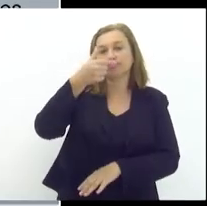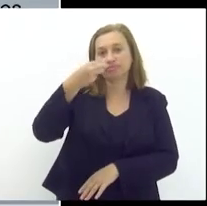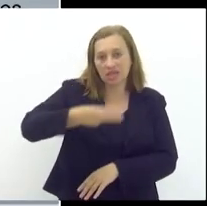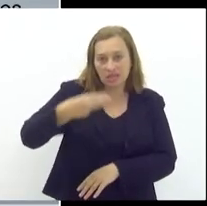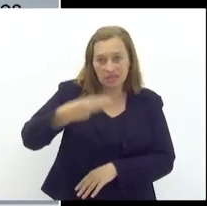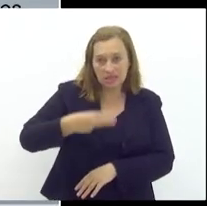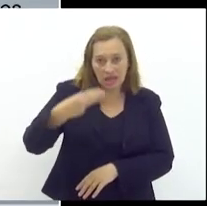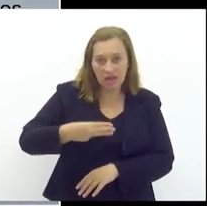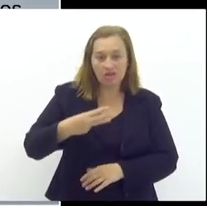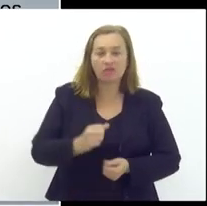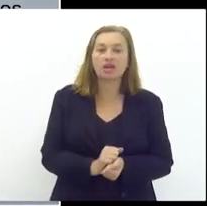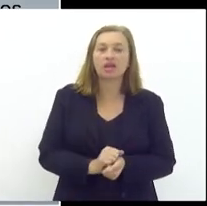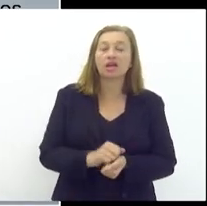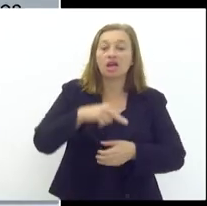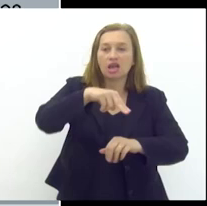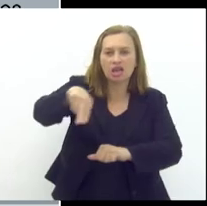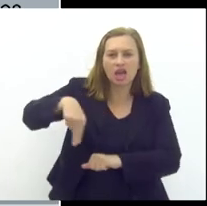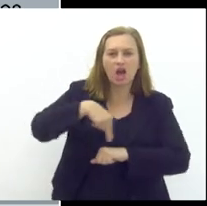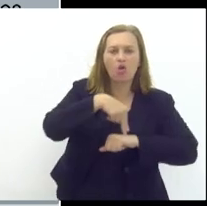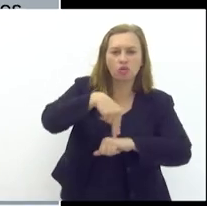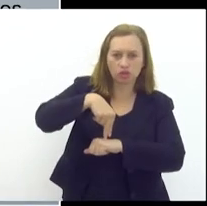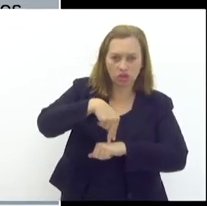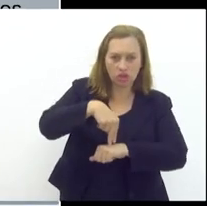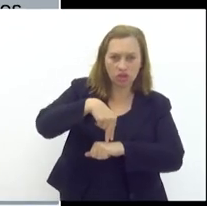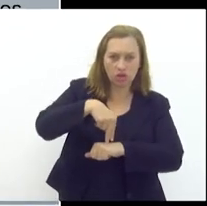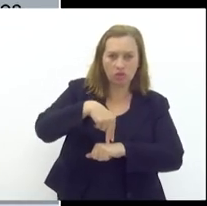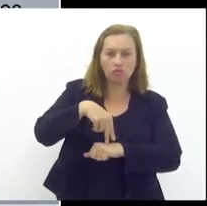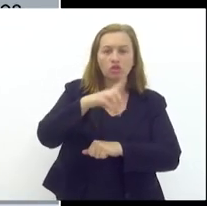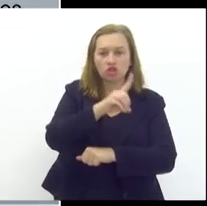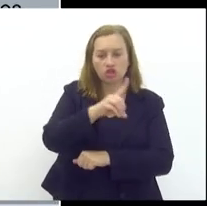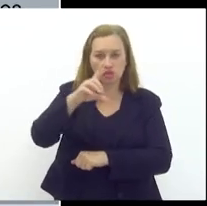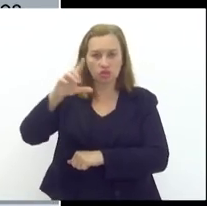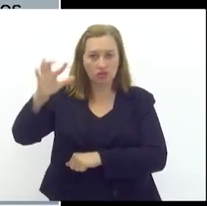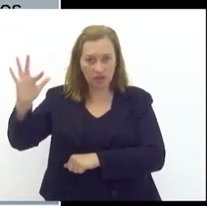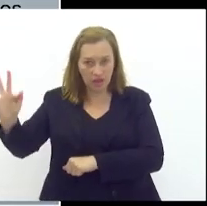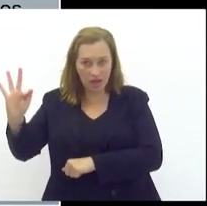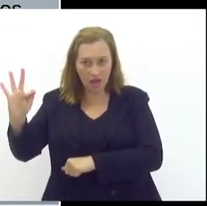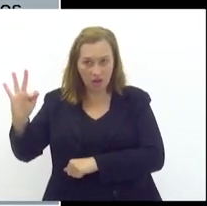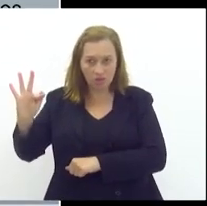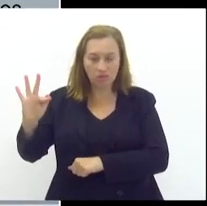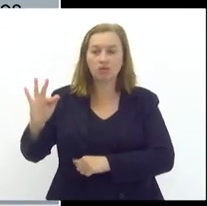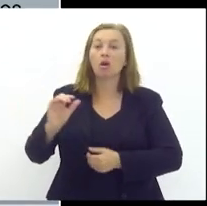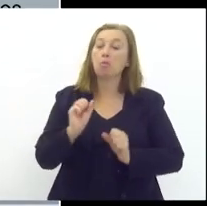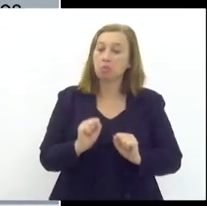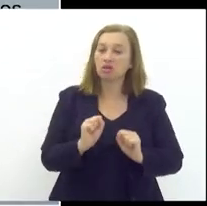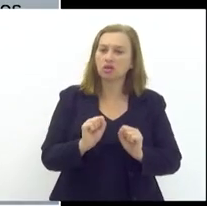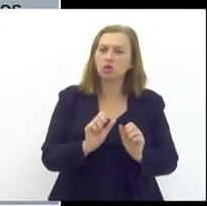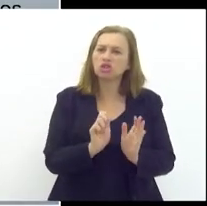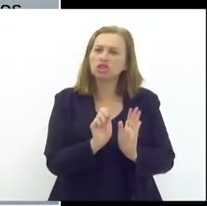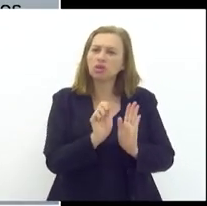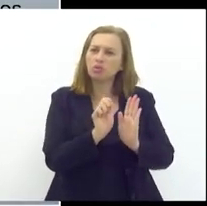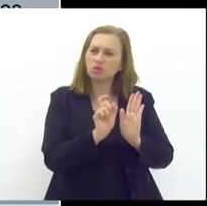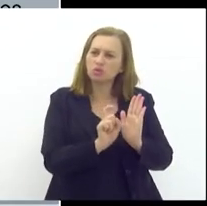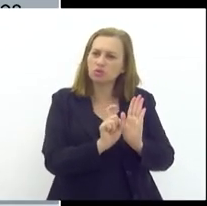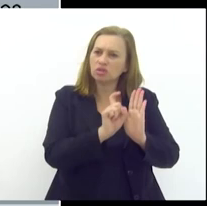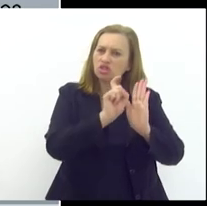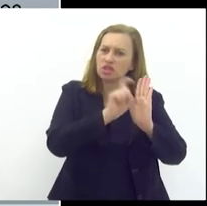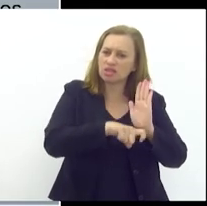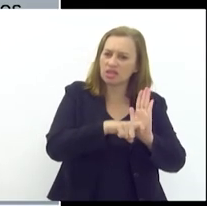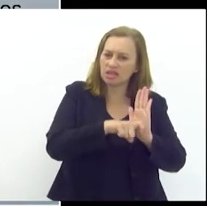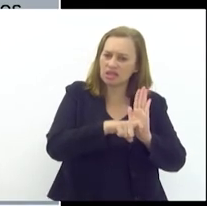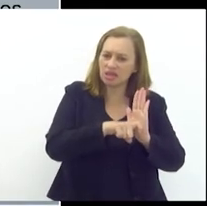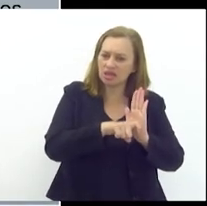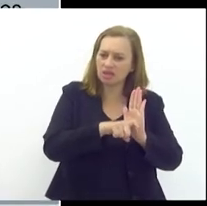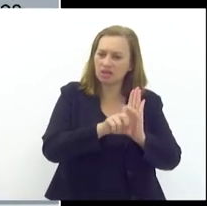diz que a união dos Estados Distrito Federal os municípios poderão instituir os seguintes tributos e lá no parágrafo terceiro